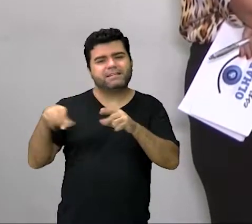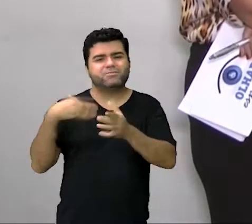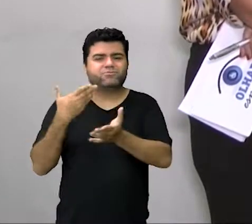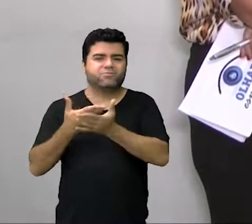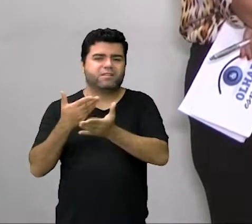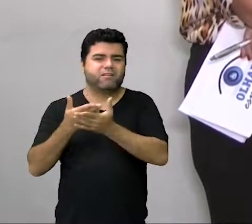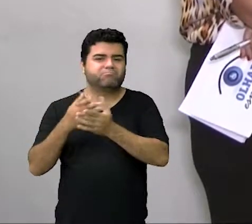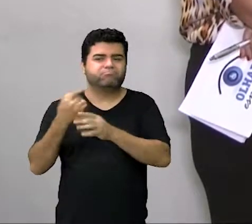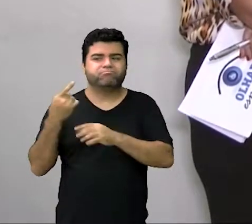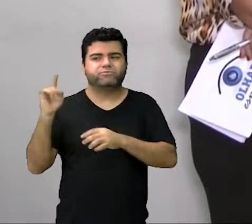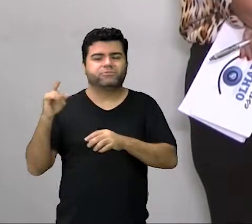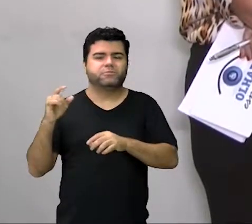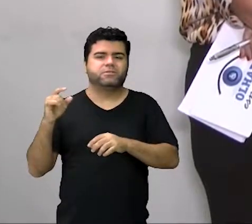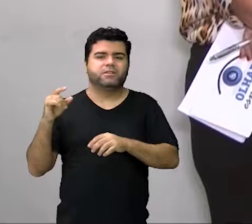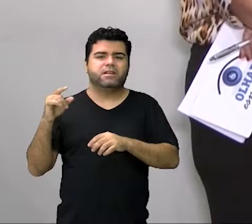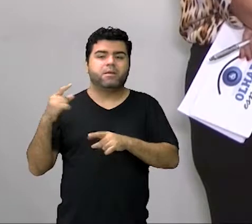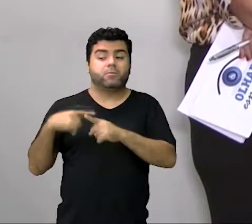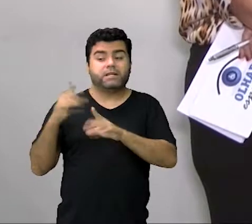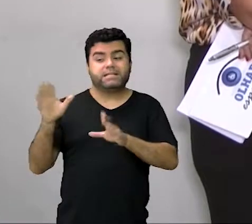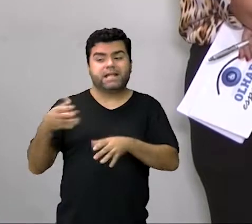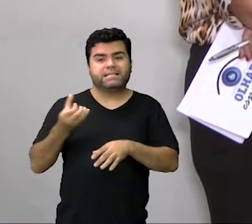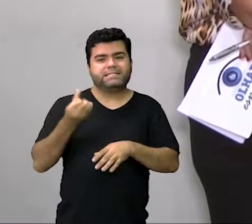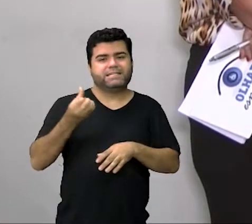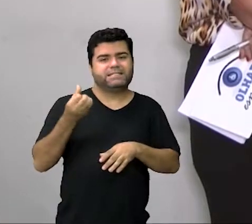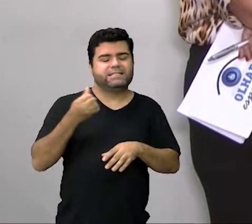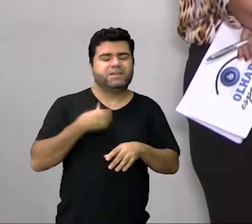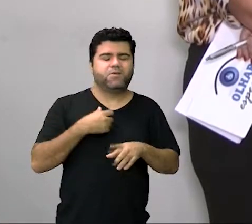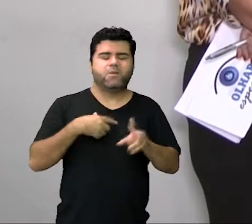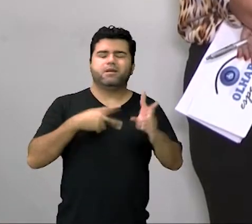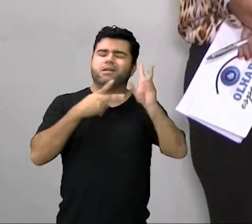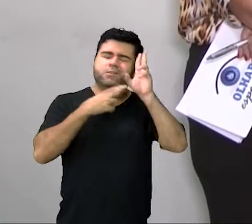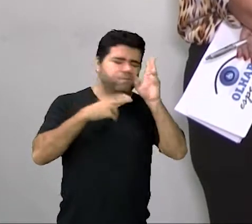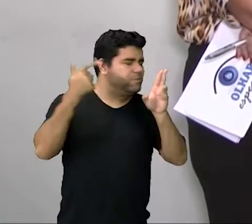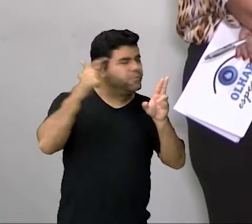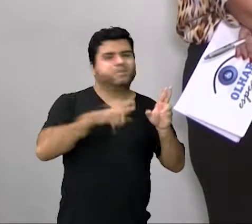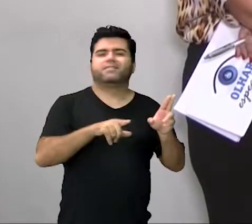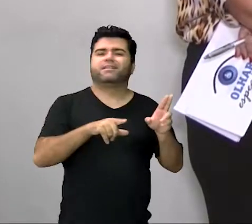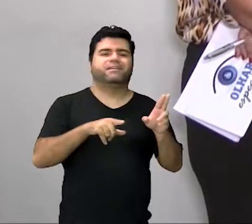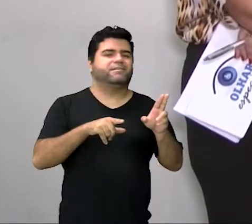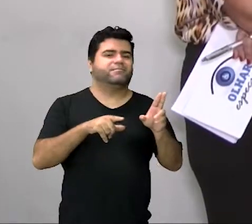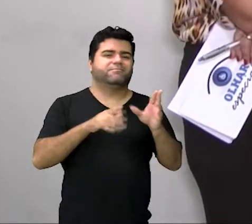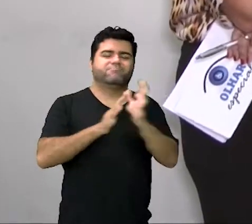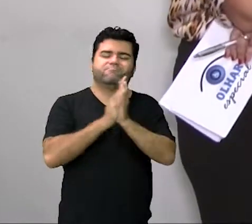completou 6 anos. E eu não tenho dormido nos últimos tempos, porque